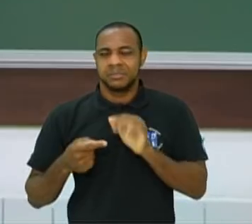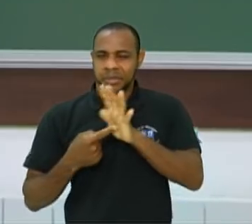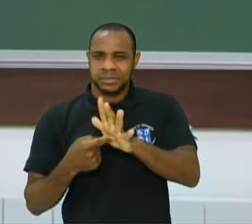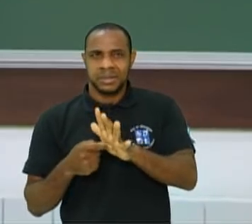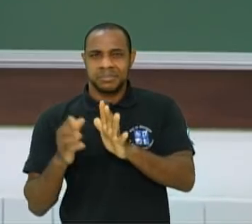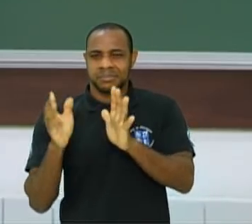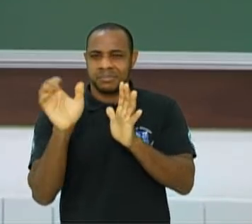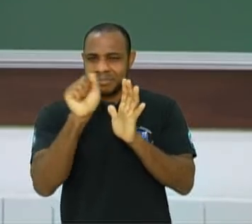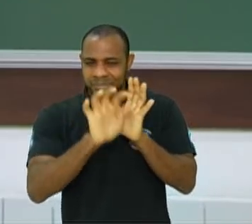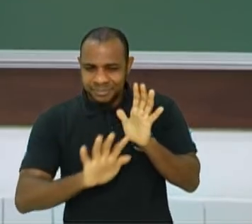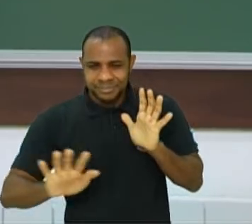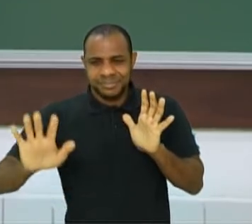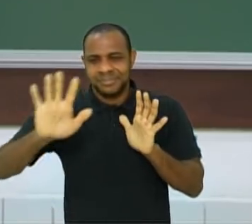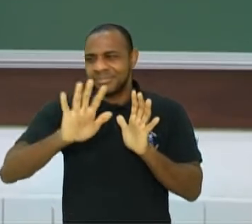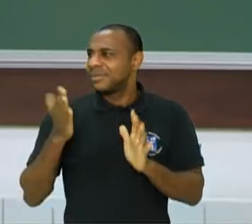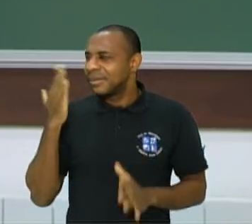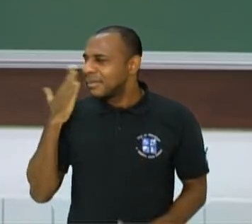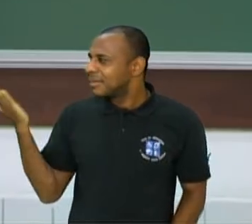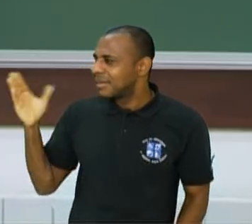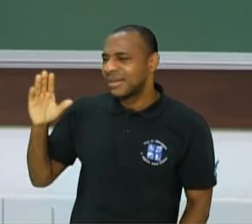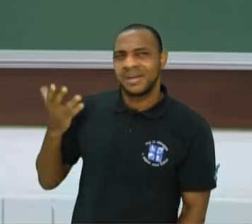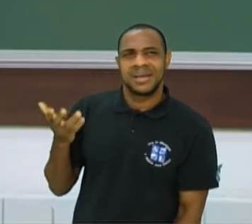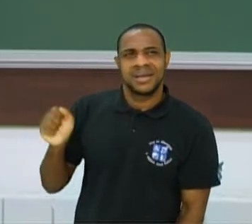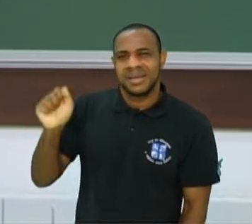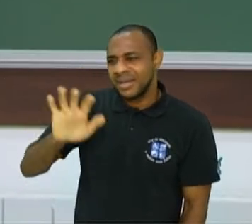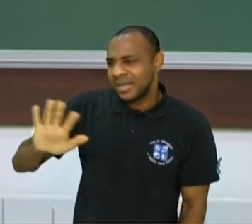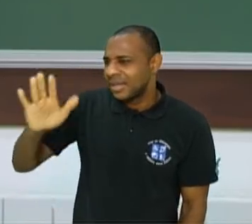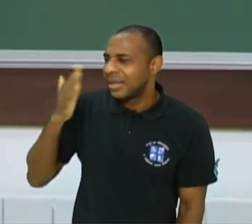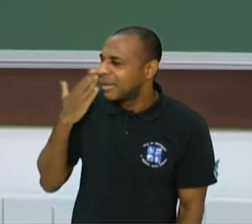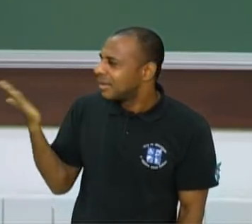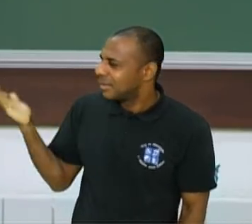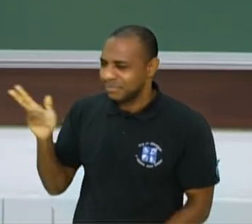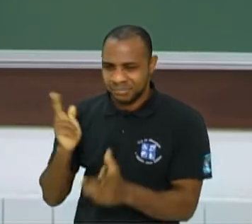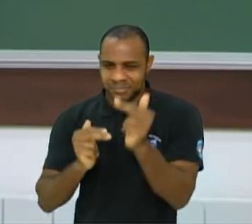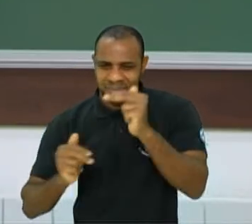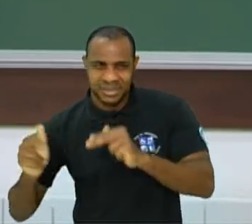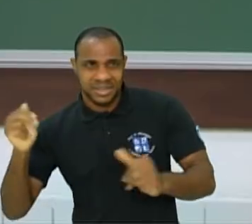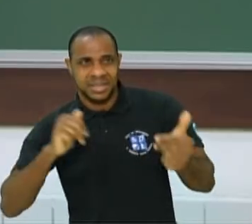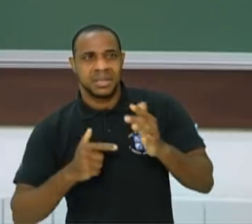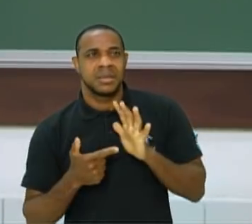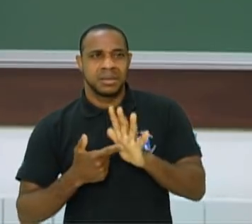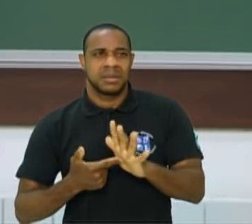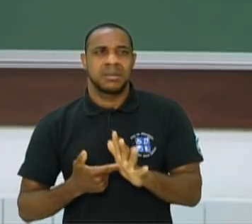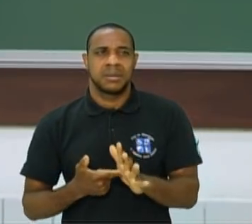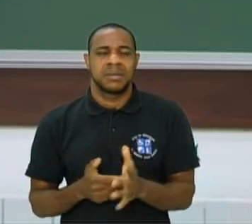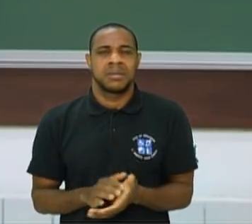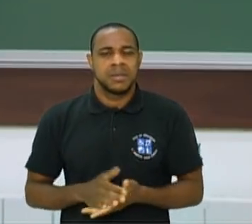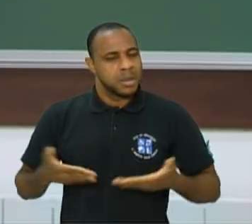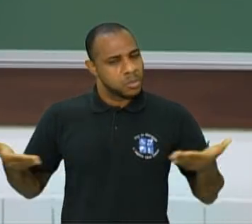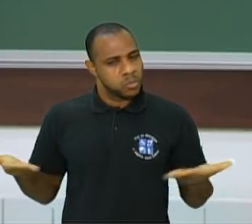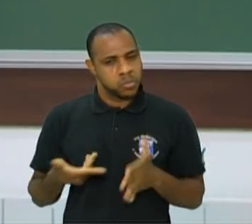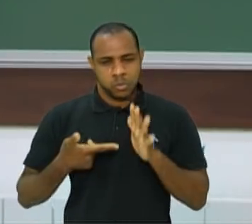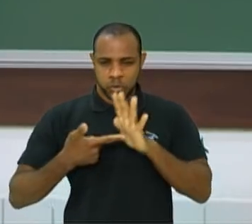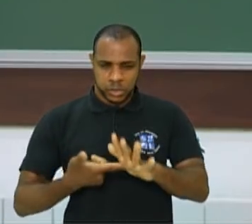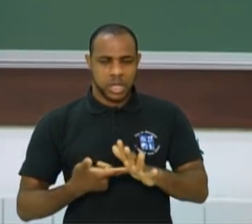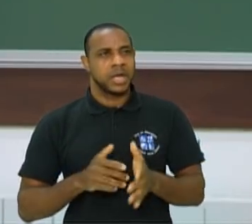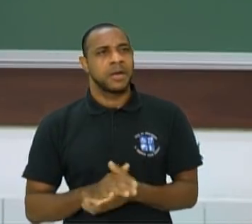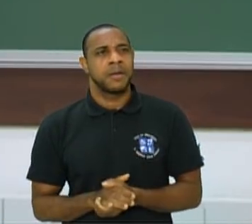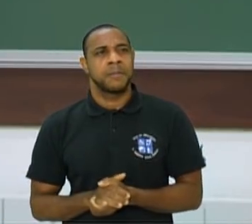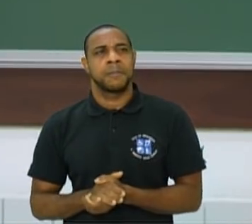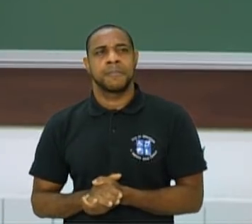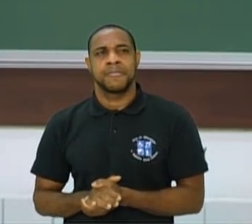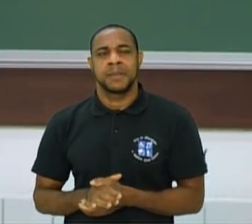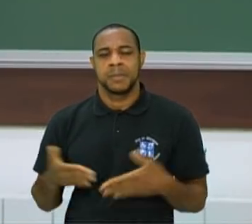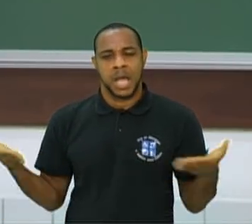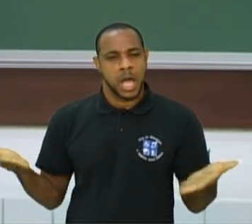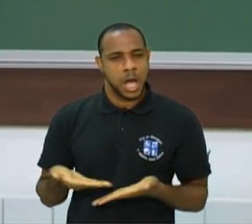trazendo nessa obra Assentamento, né? É como se trazer para cá, vamos trazer